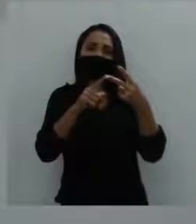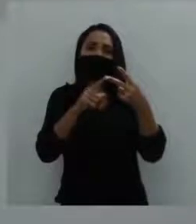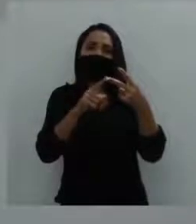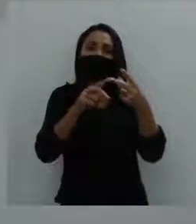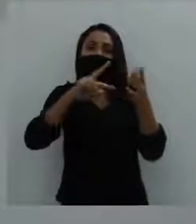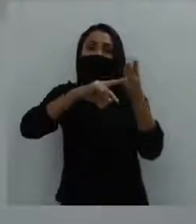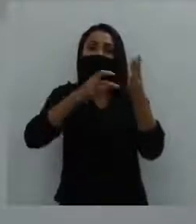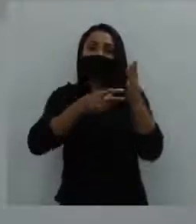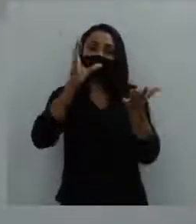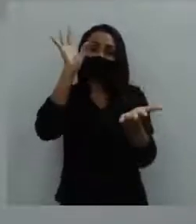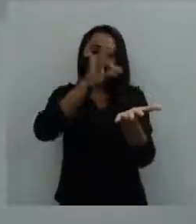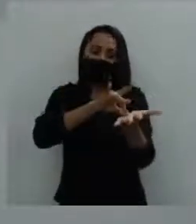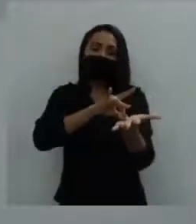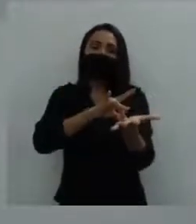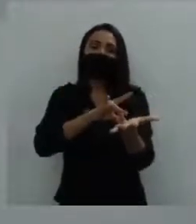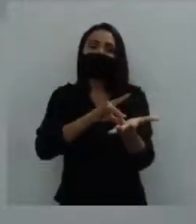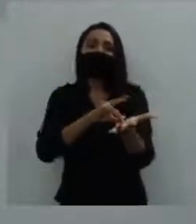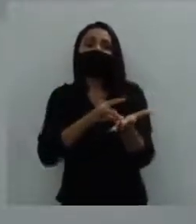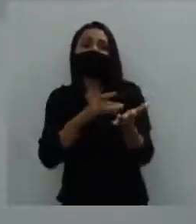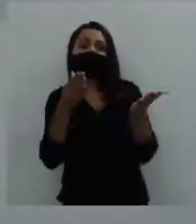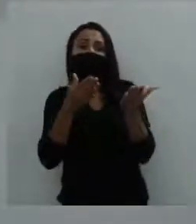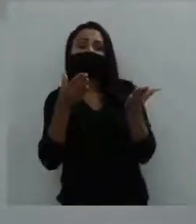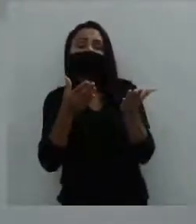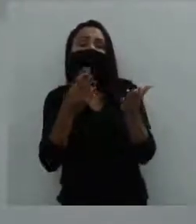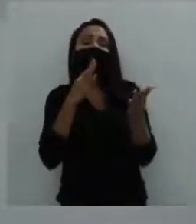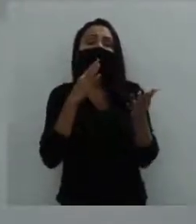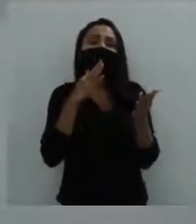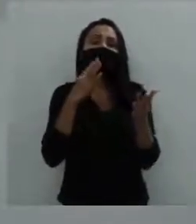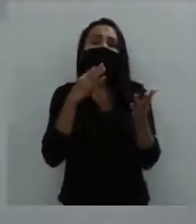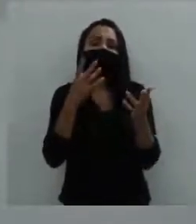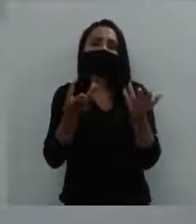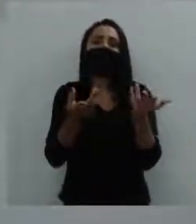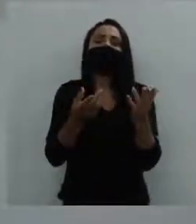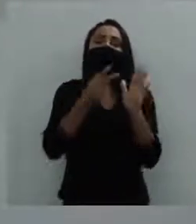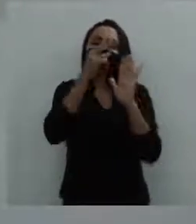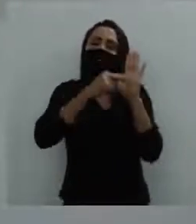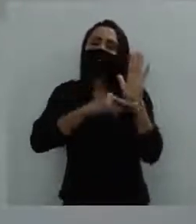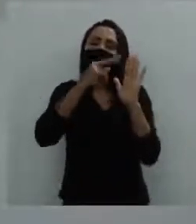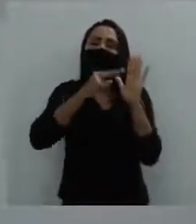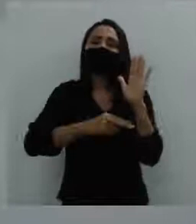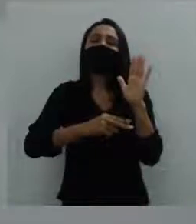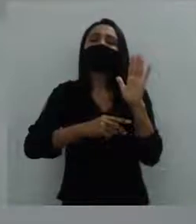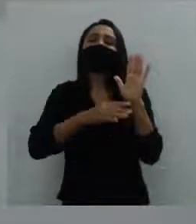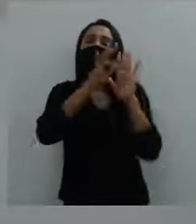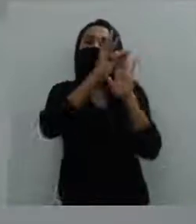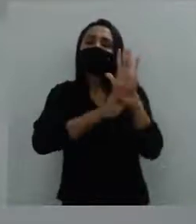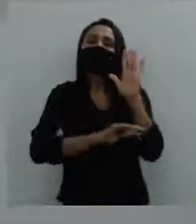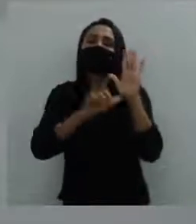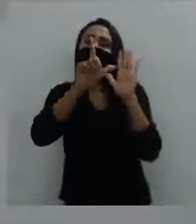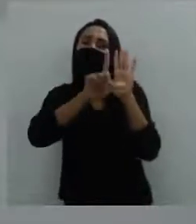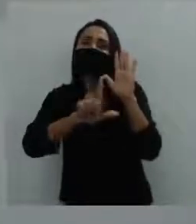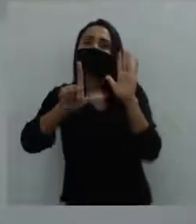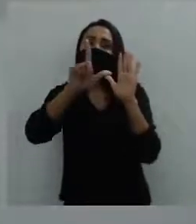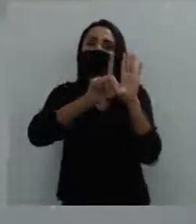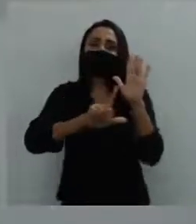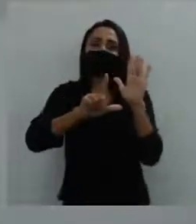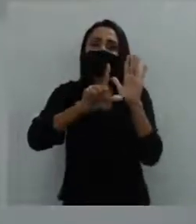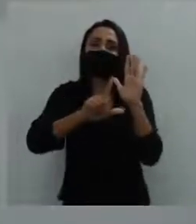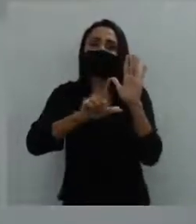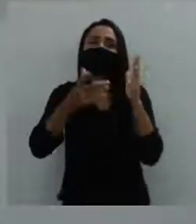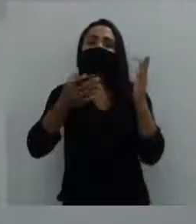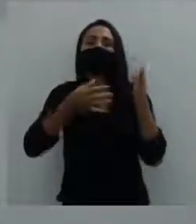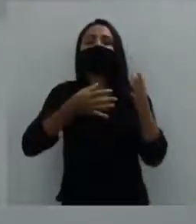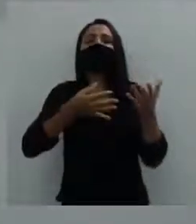mais o que? Essa leitura em voz alta de textos da literatura e textos